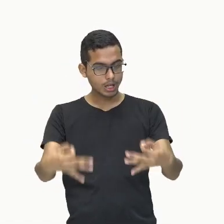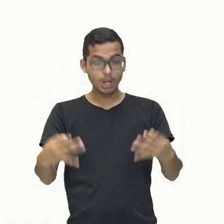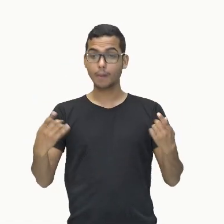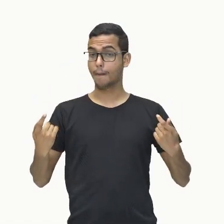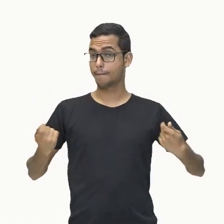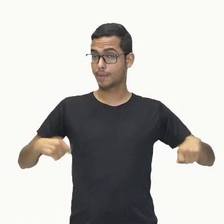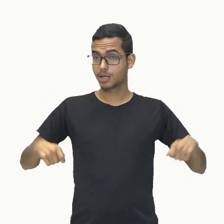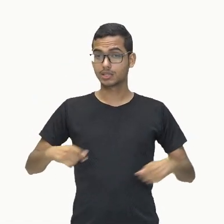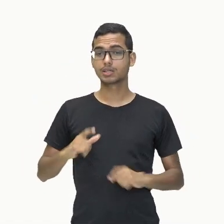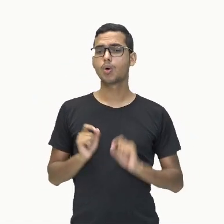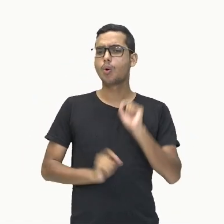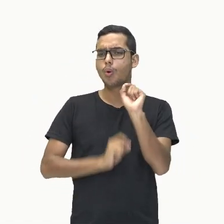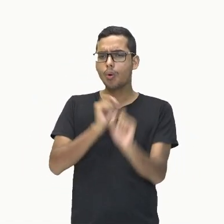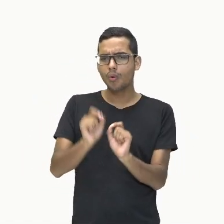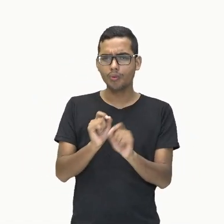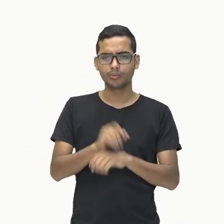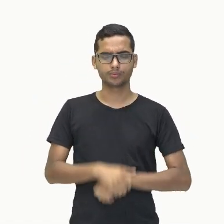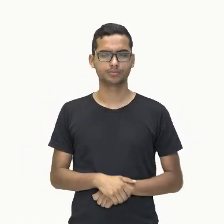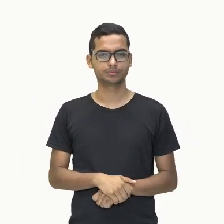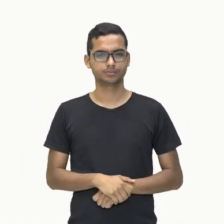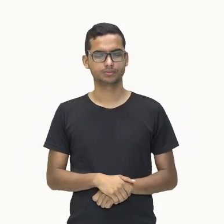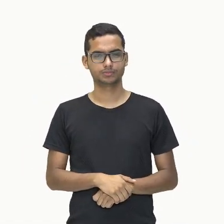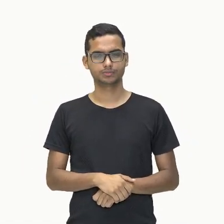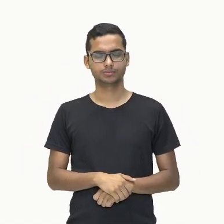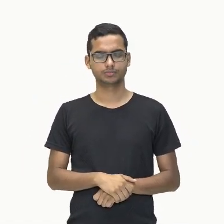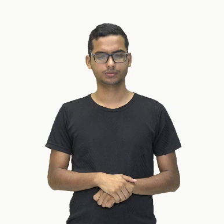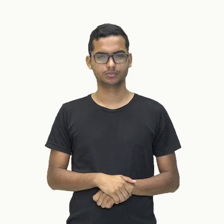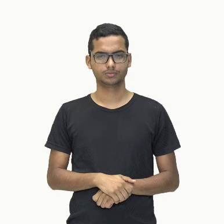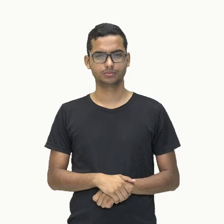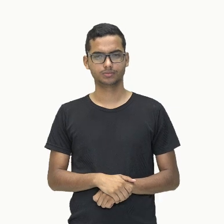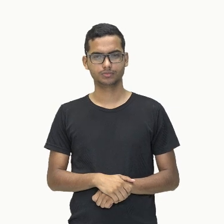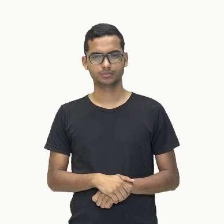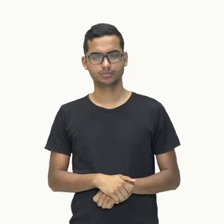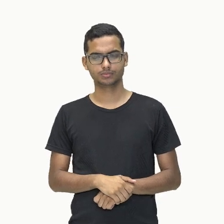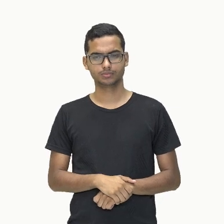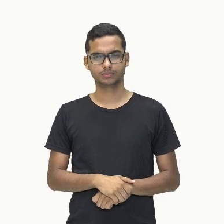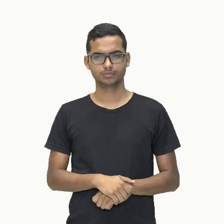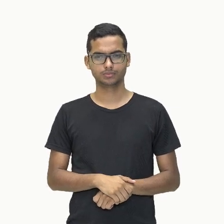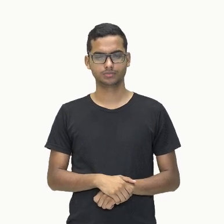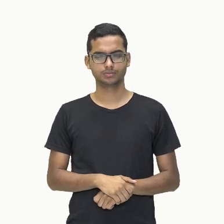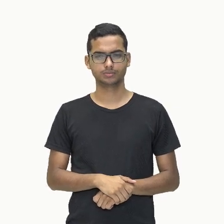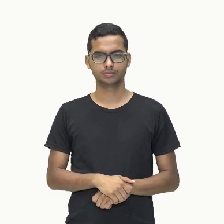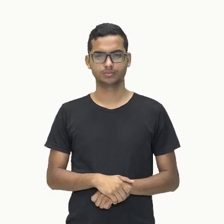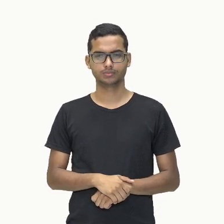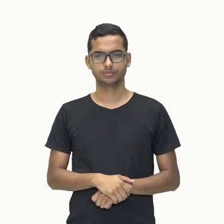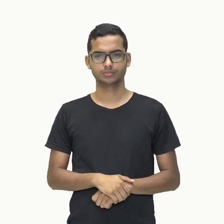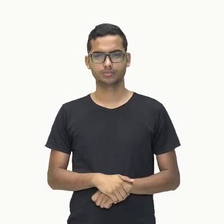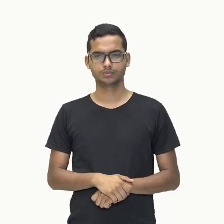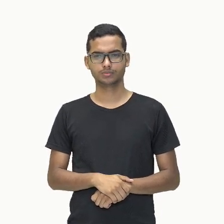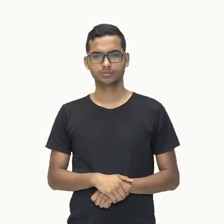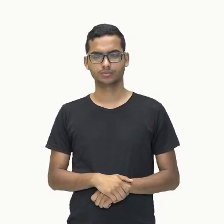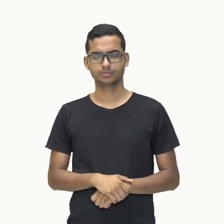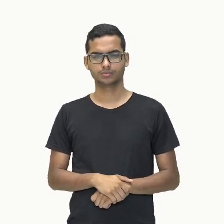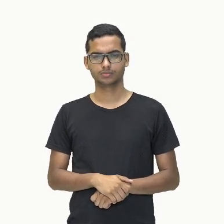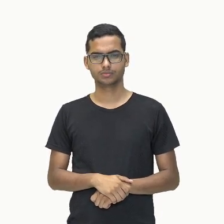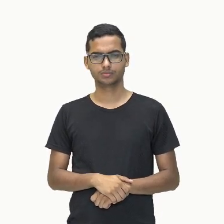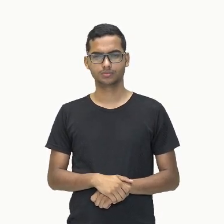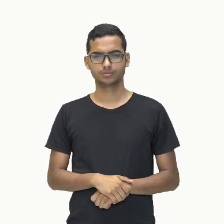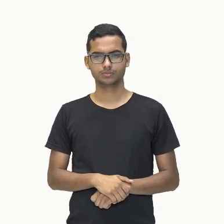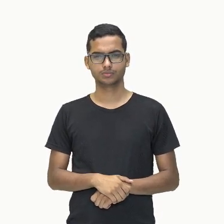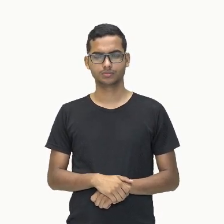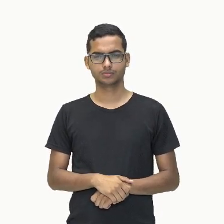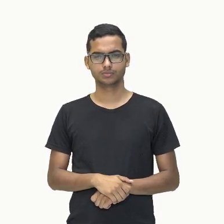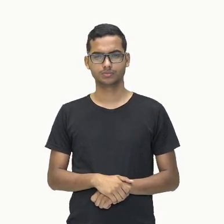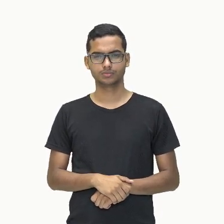precisa, então, determinar que esse ângulo entre os pontos, no caso aqui o ponto